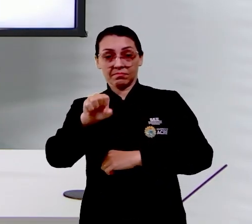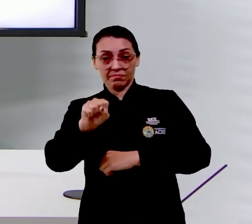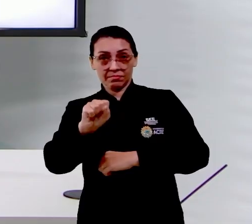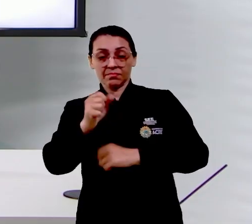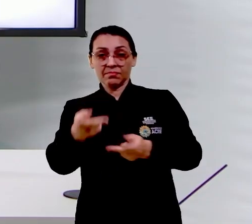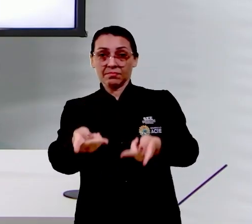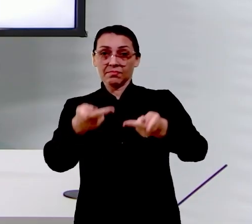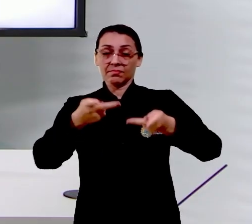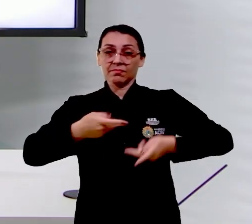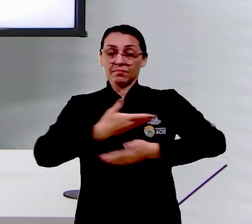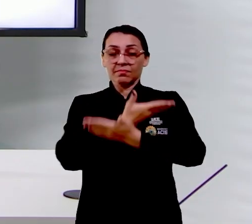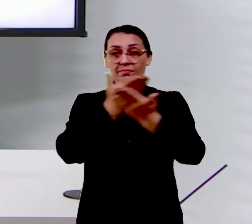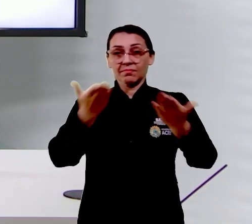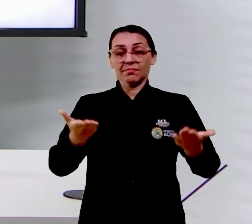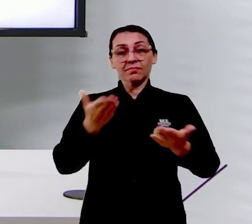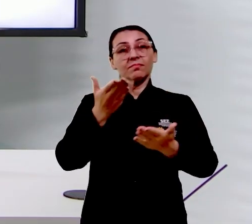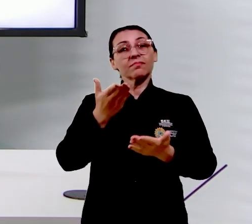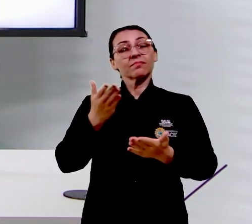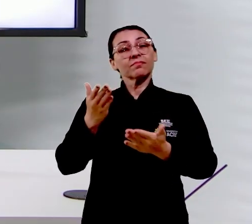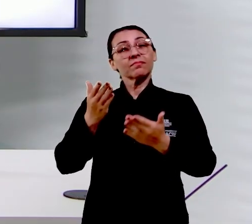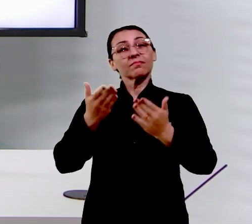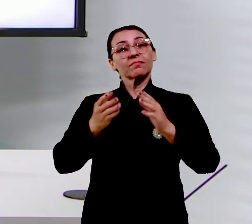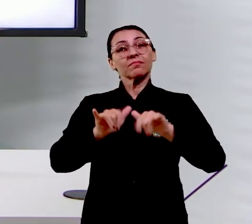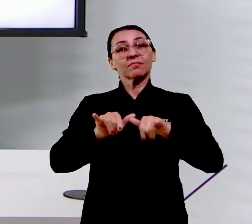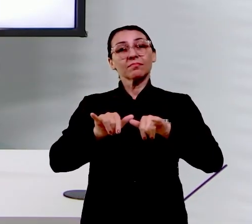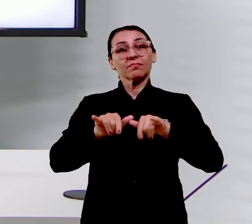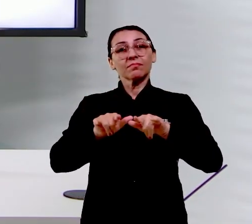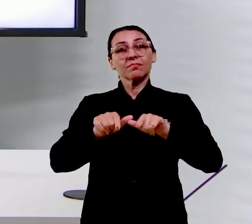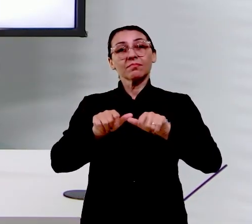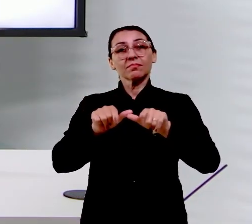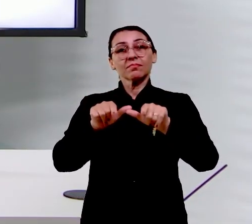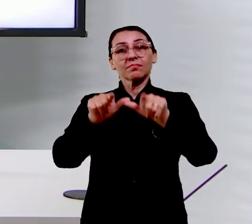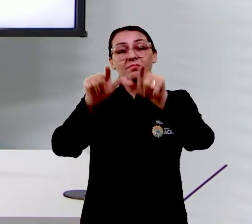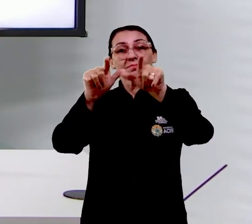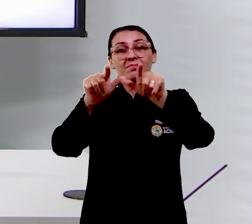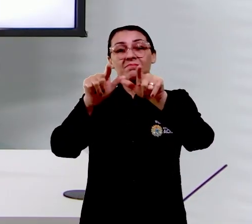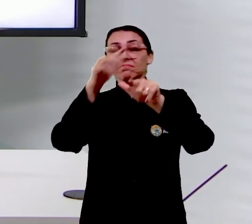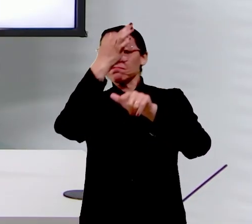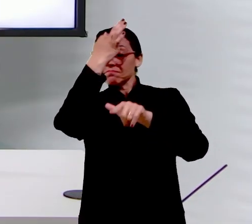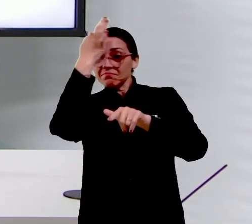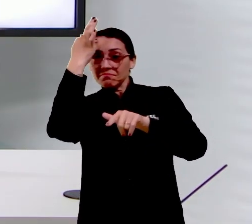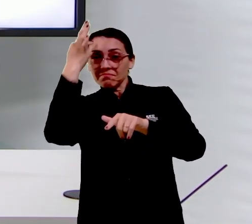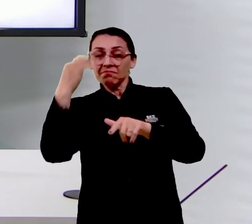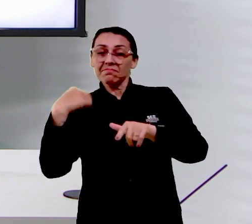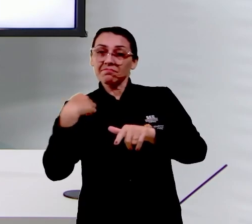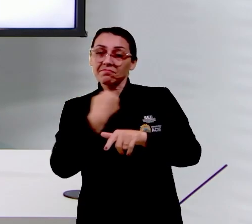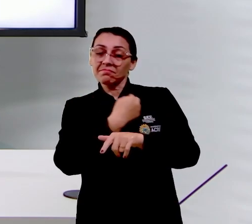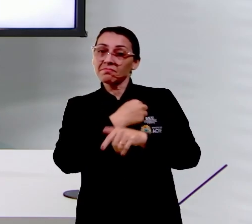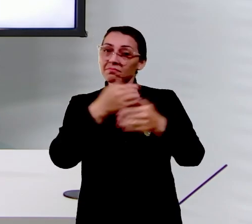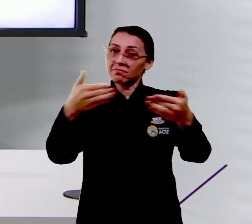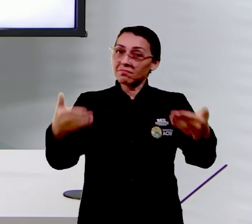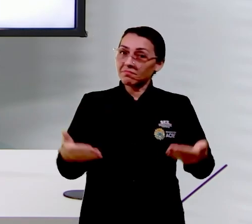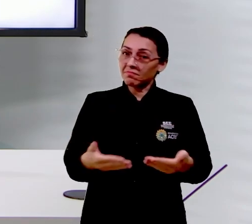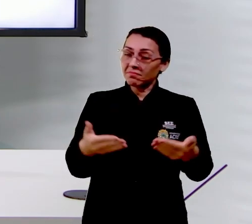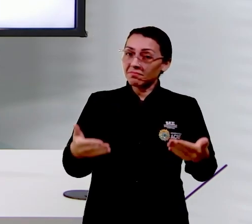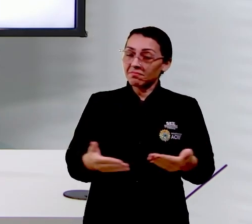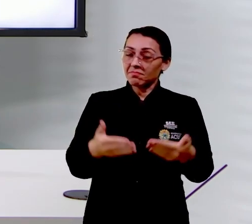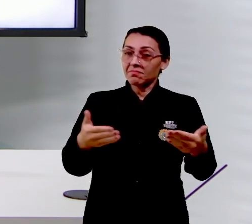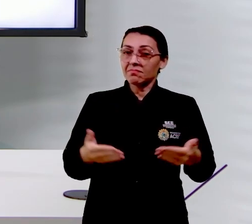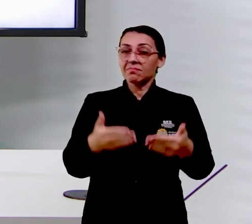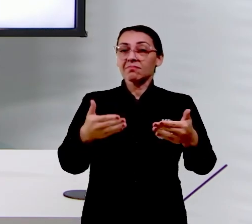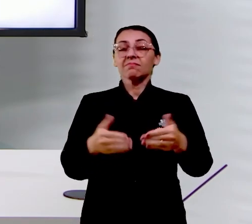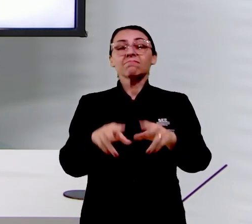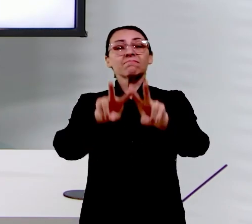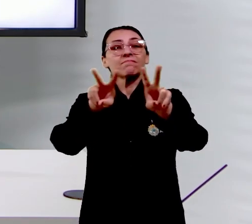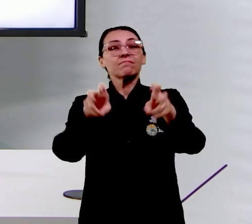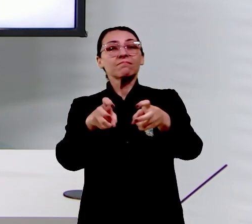todos para mais uma viagem na nossa filosofia. Hoje nós vamos tratar de um